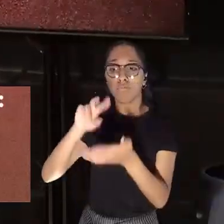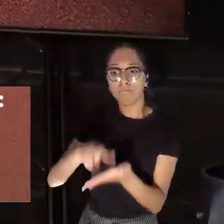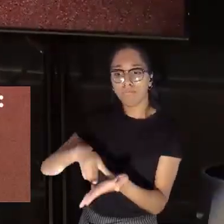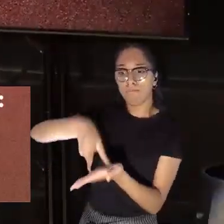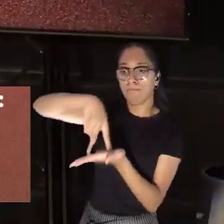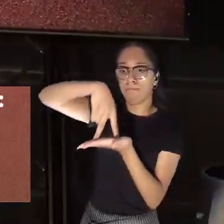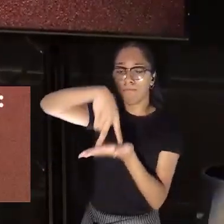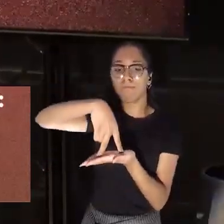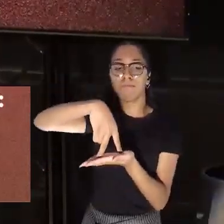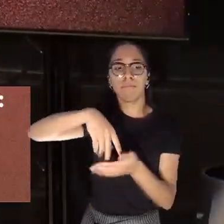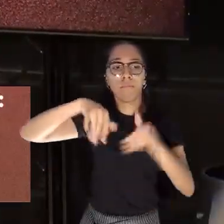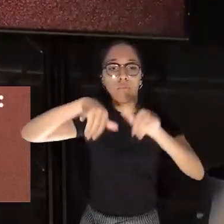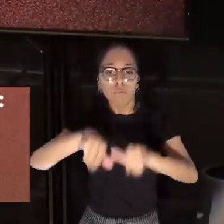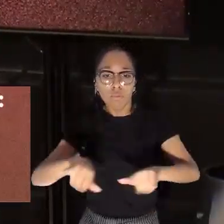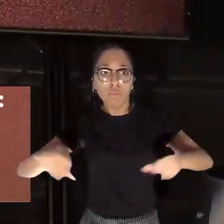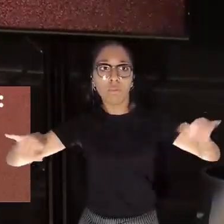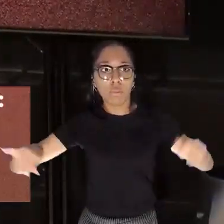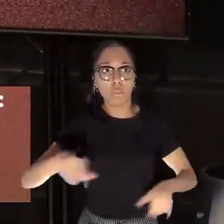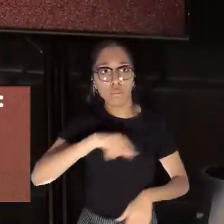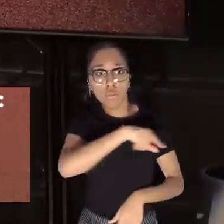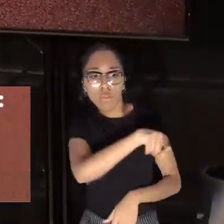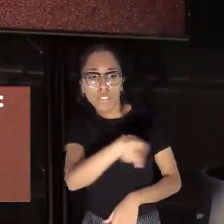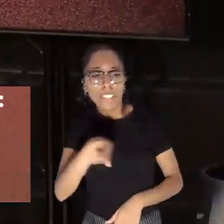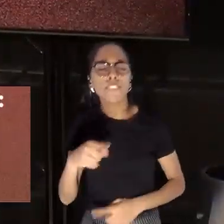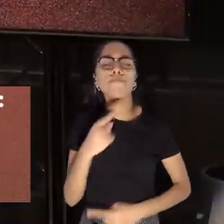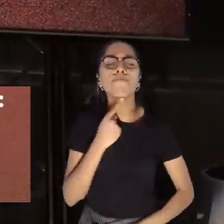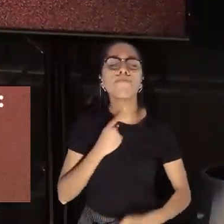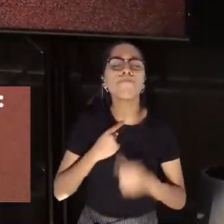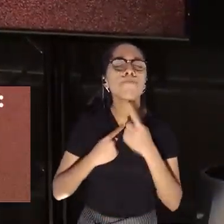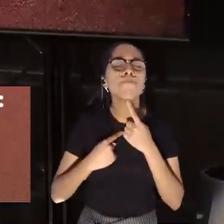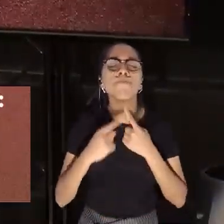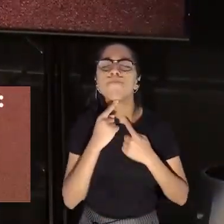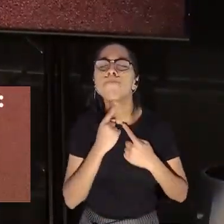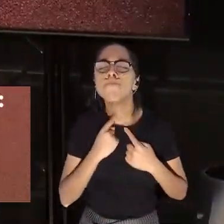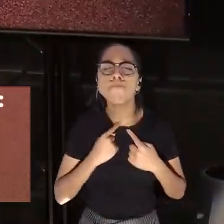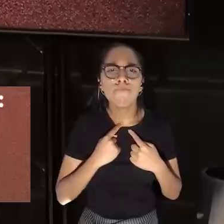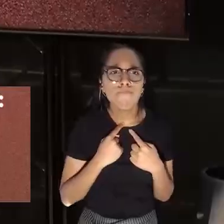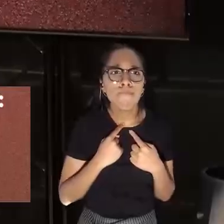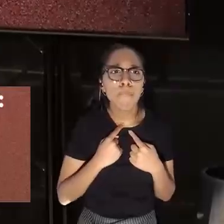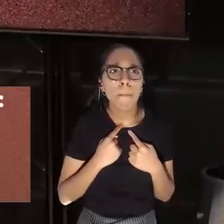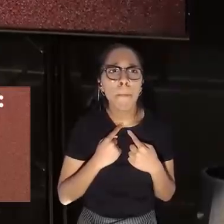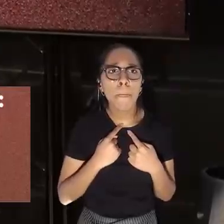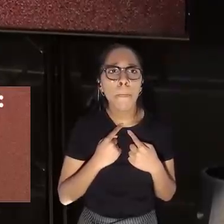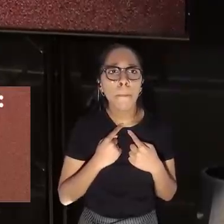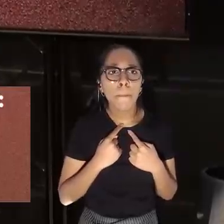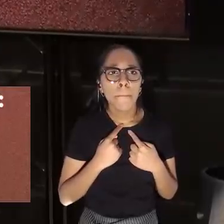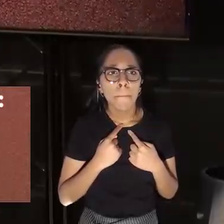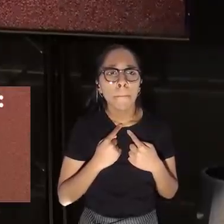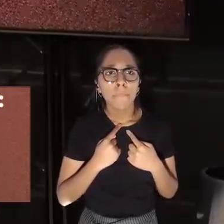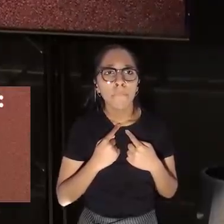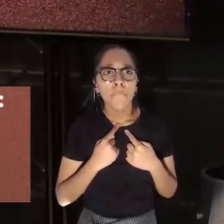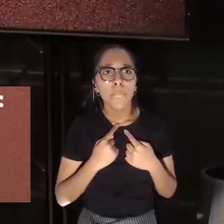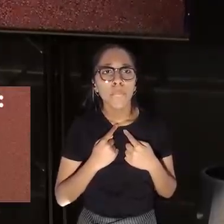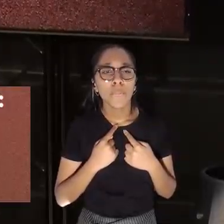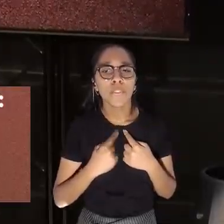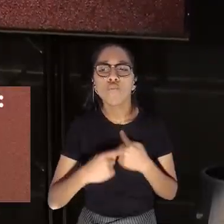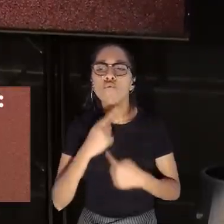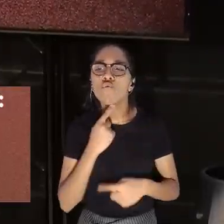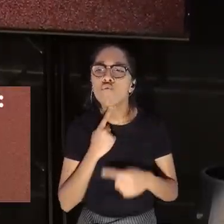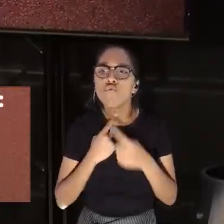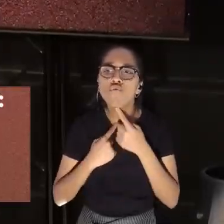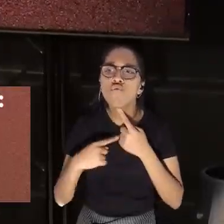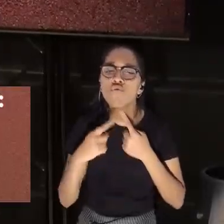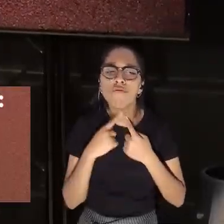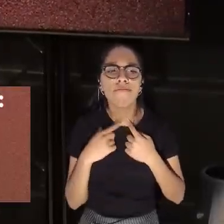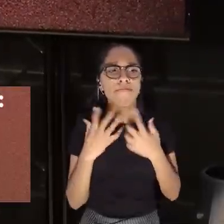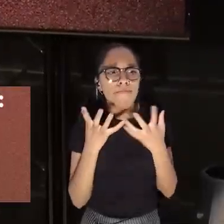sede, por que que você tem sede? Porque gastou energia. Por que que você tem sede? Porque o sol do dia tá no